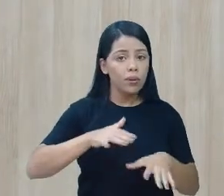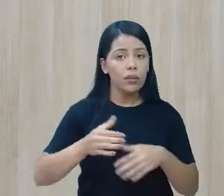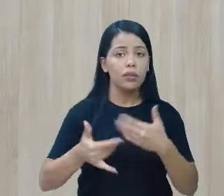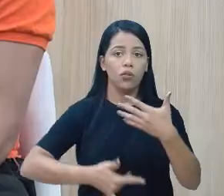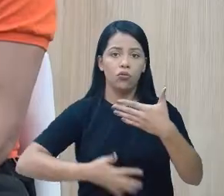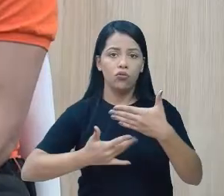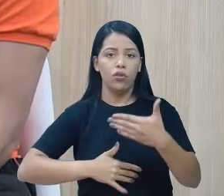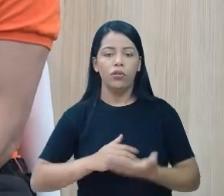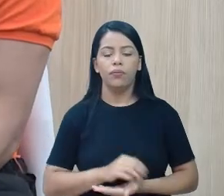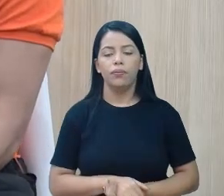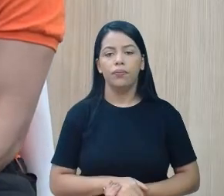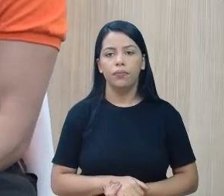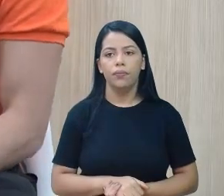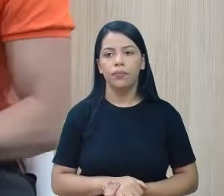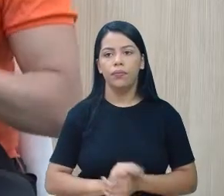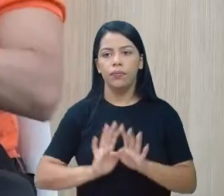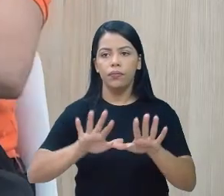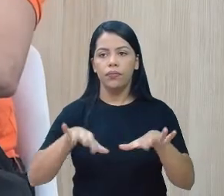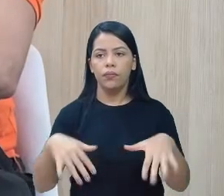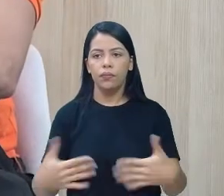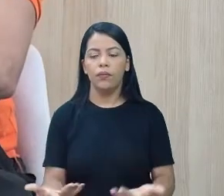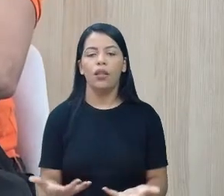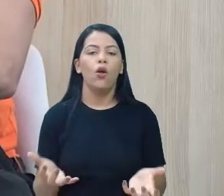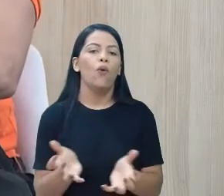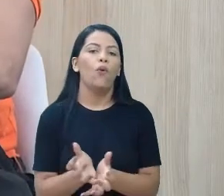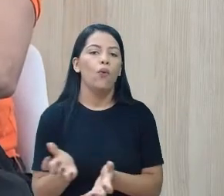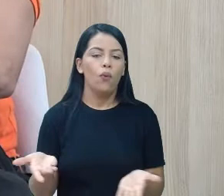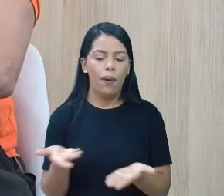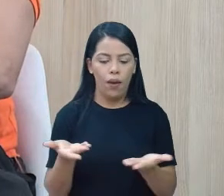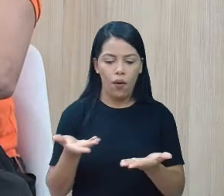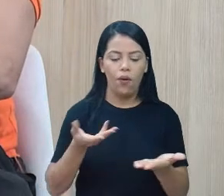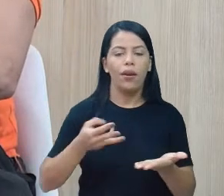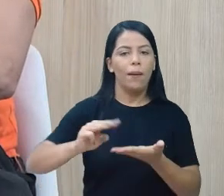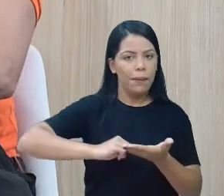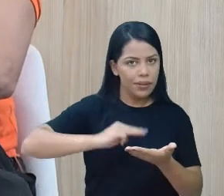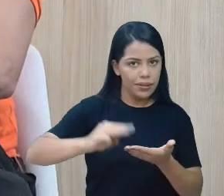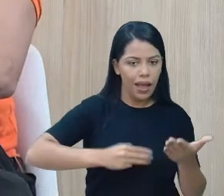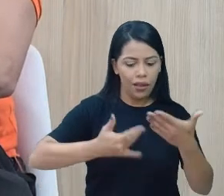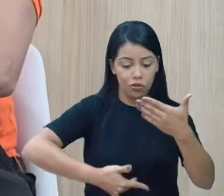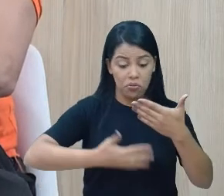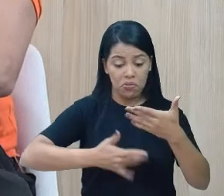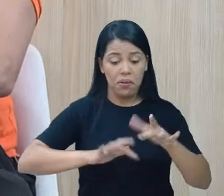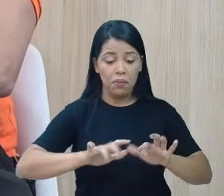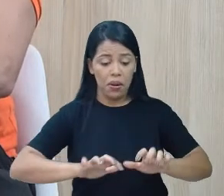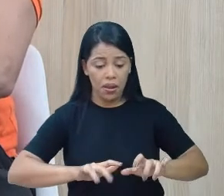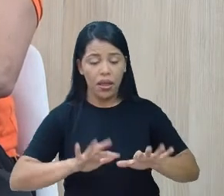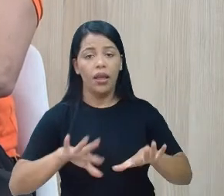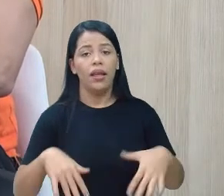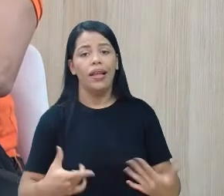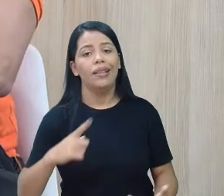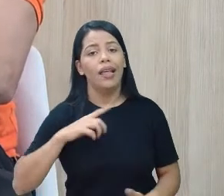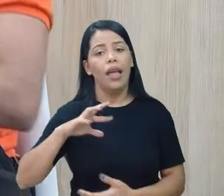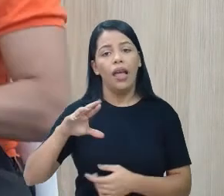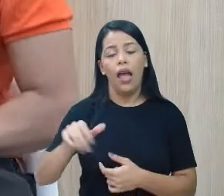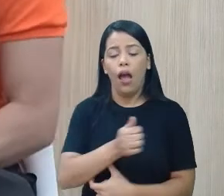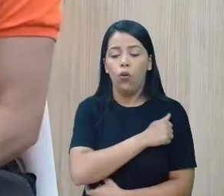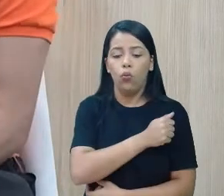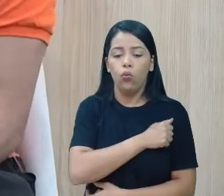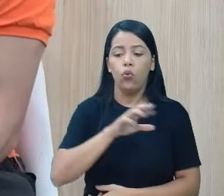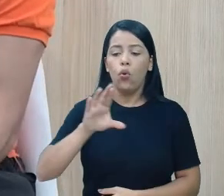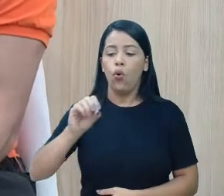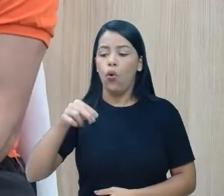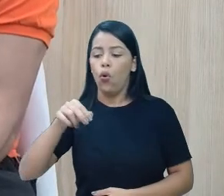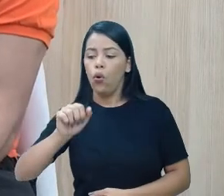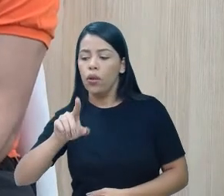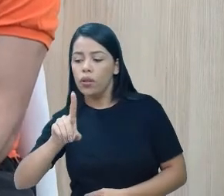professor. Bom, o pessoal está comentando aqui, a gente tem o Ronald, da escola